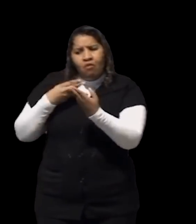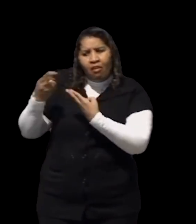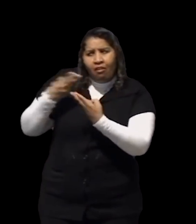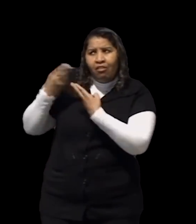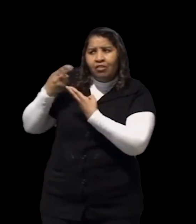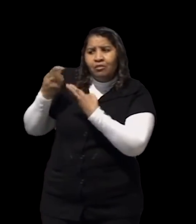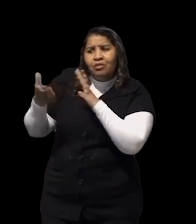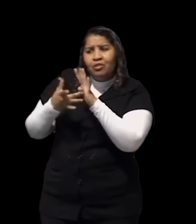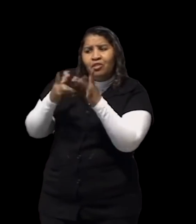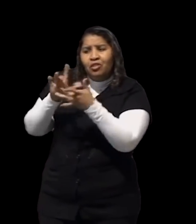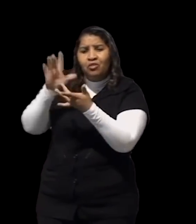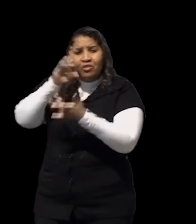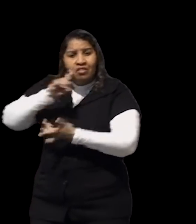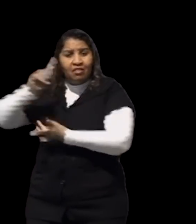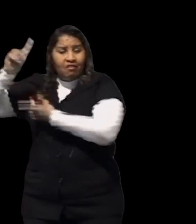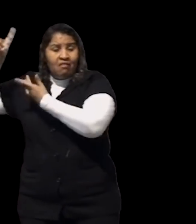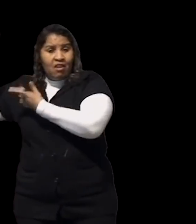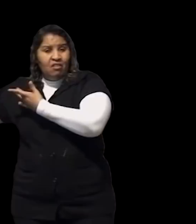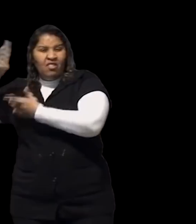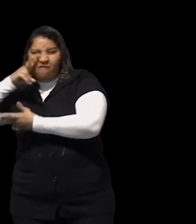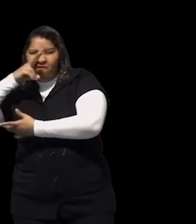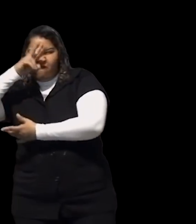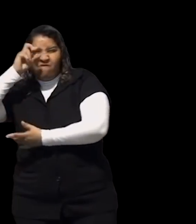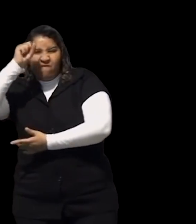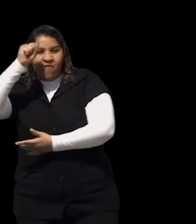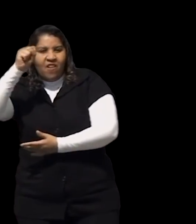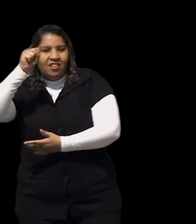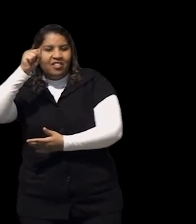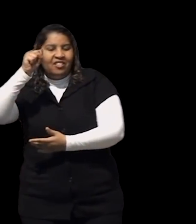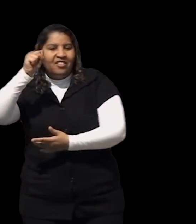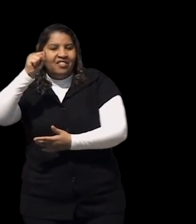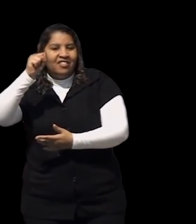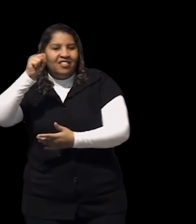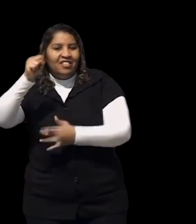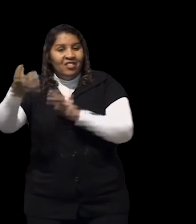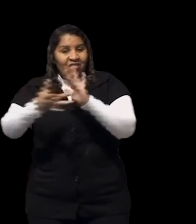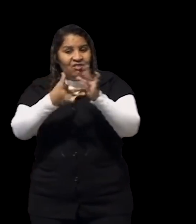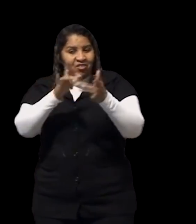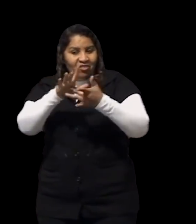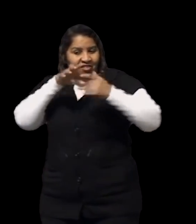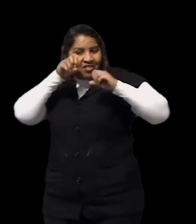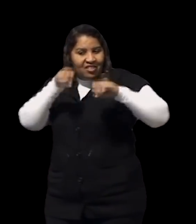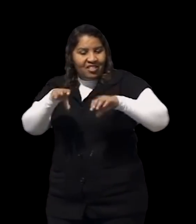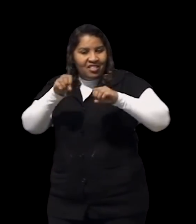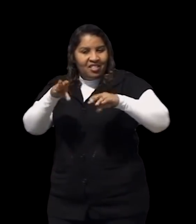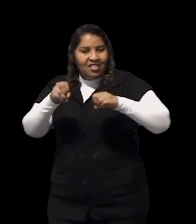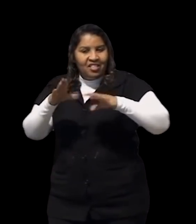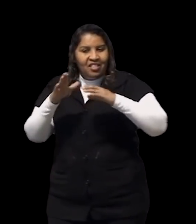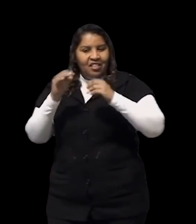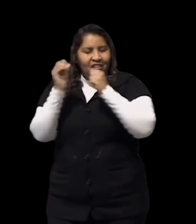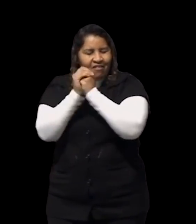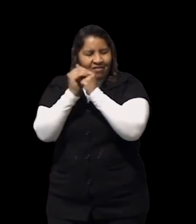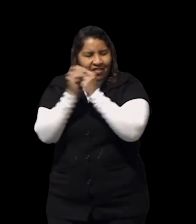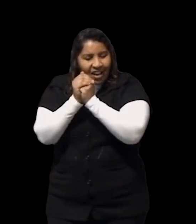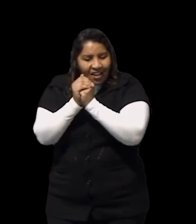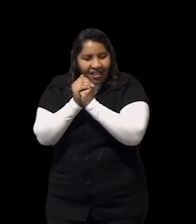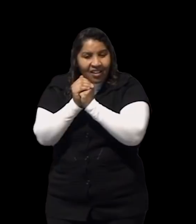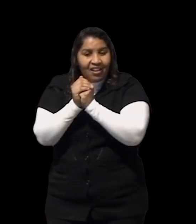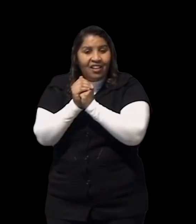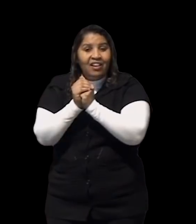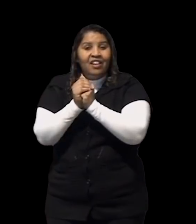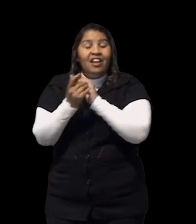tão forte que quando ele ensina horário fala assim olha chame deu de pai